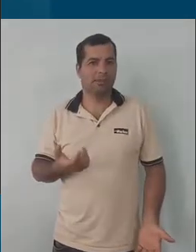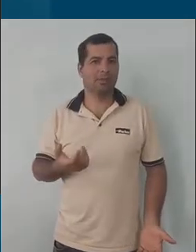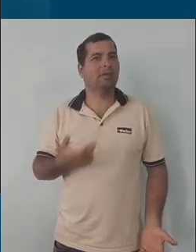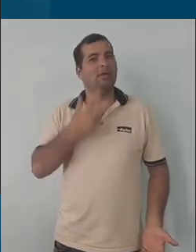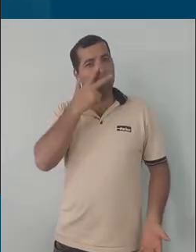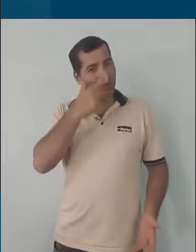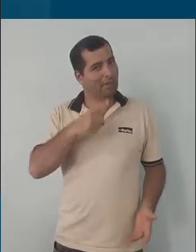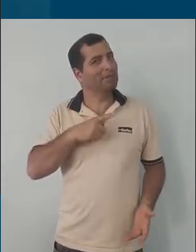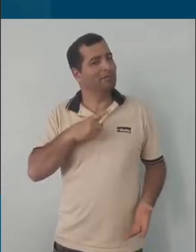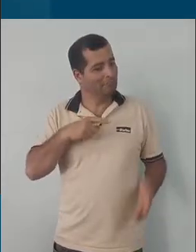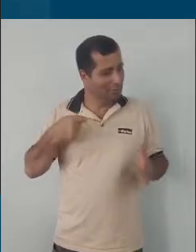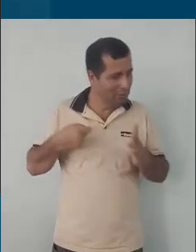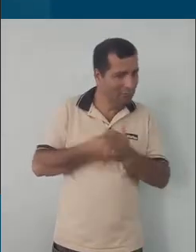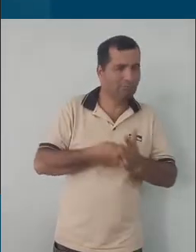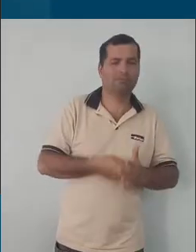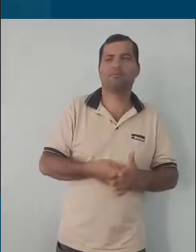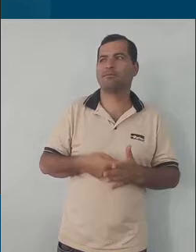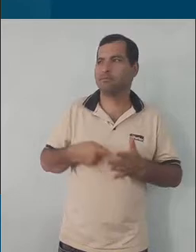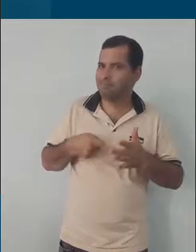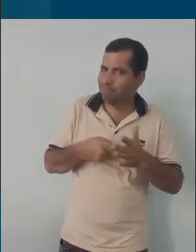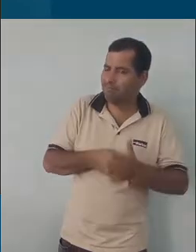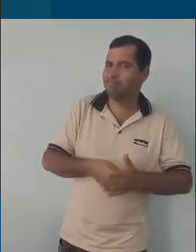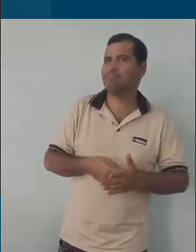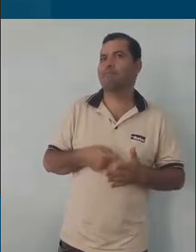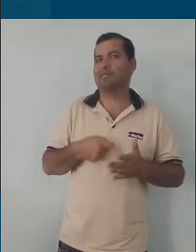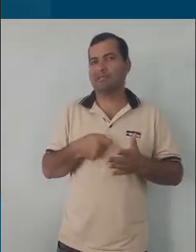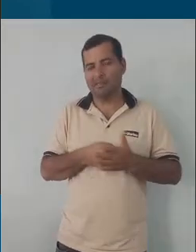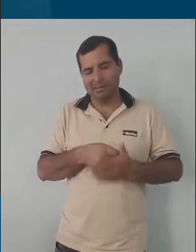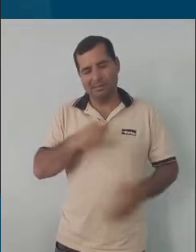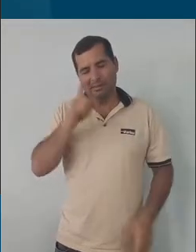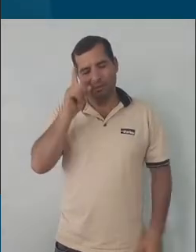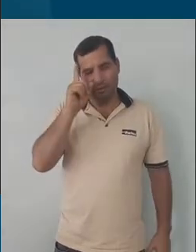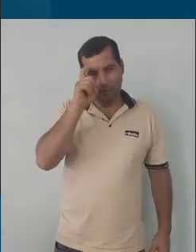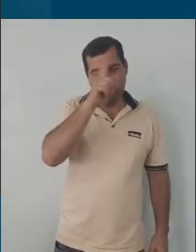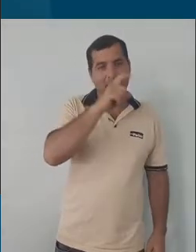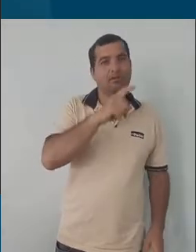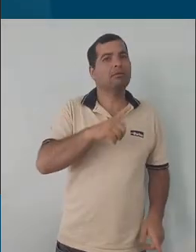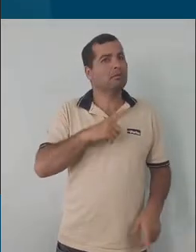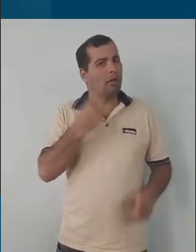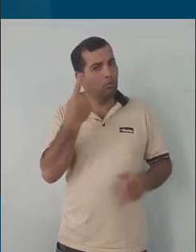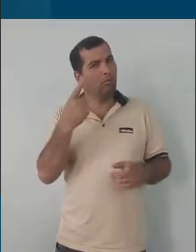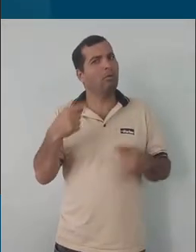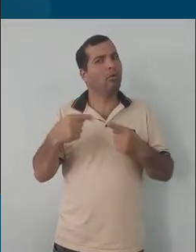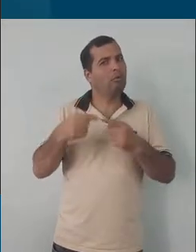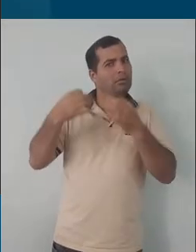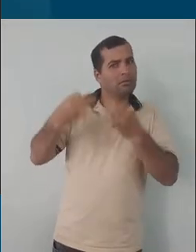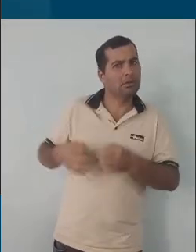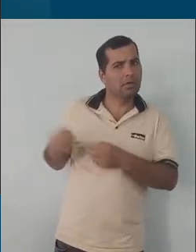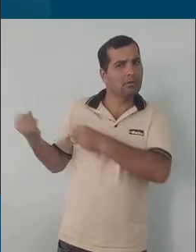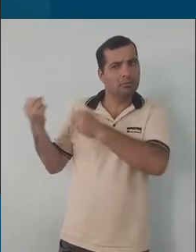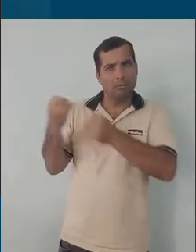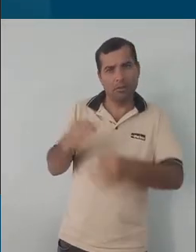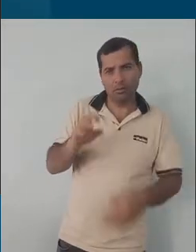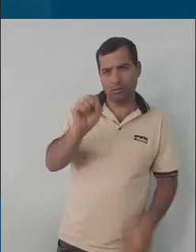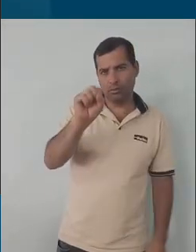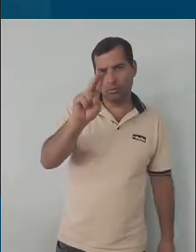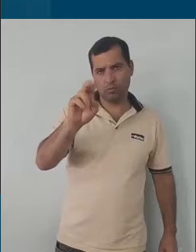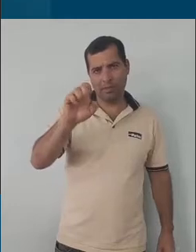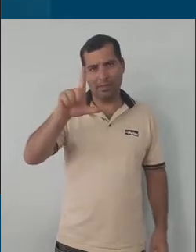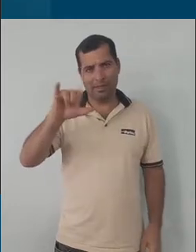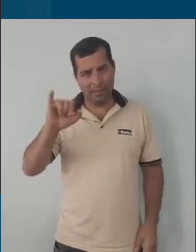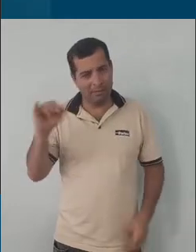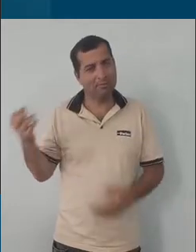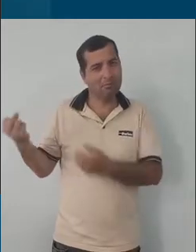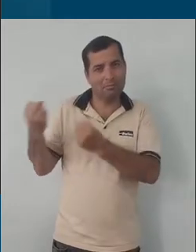embates, inclusive que acho que tem tudo a ver com o que a professora Sueli está desenvolvendo, que é foi